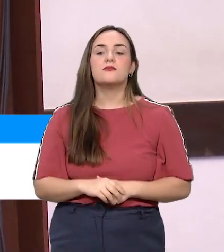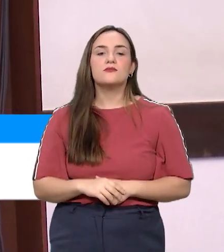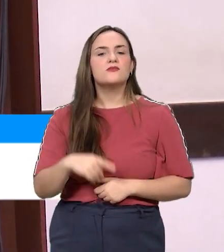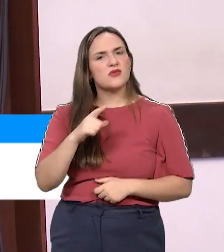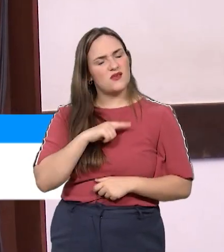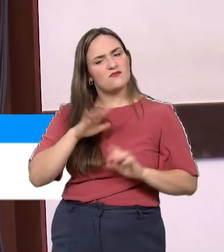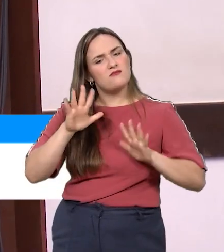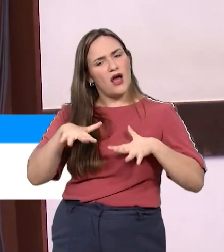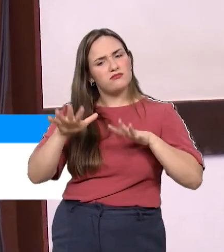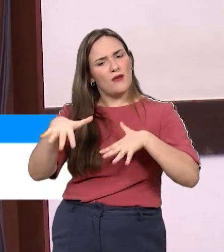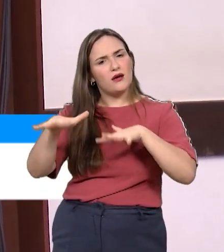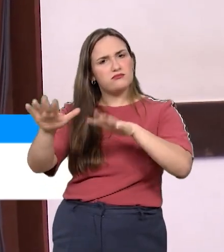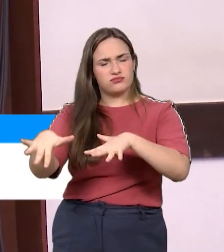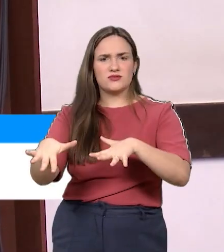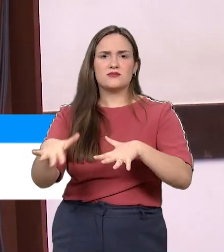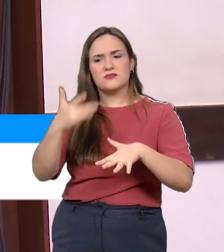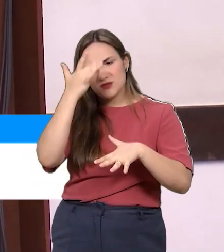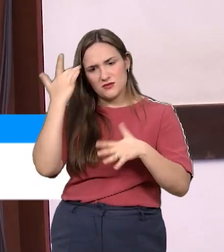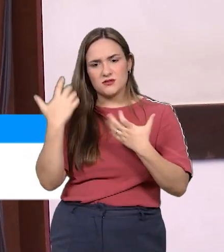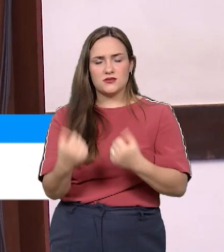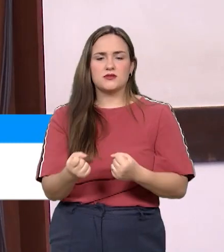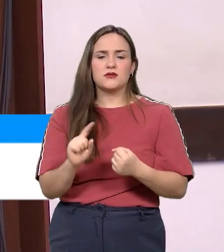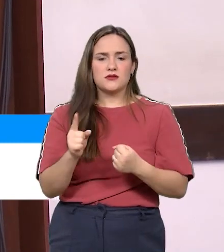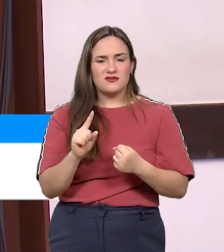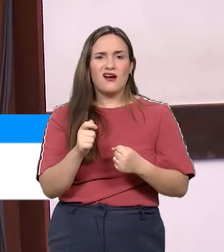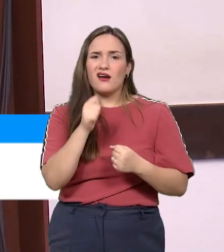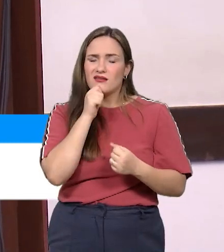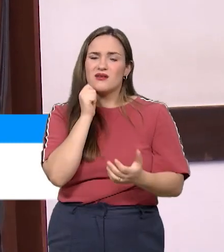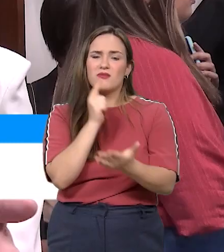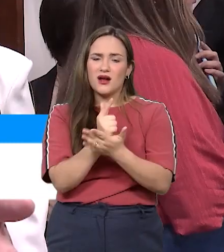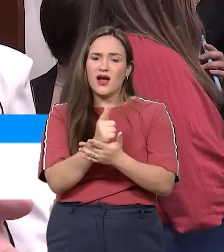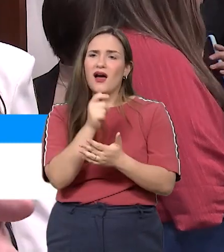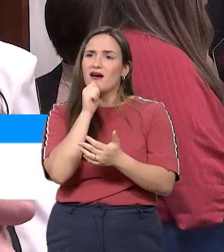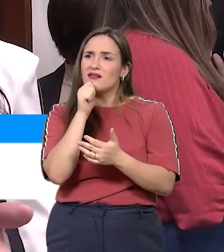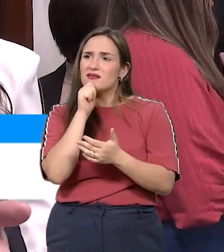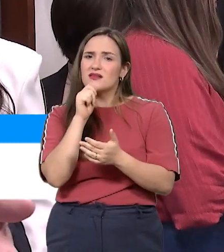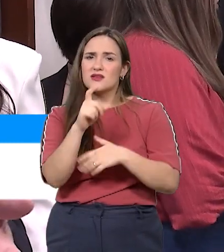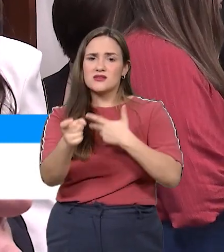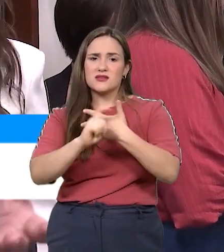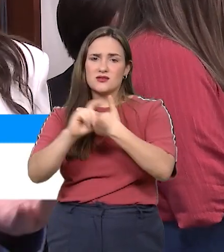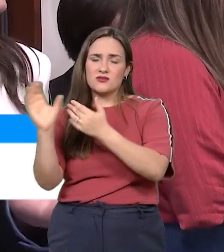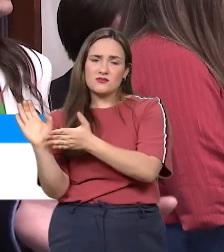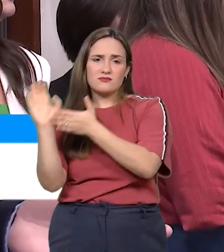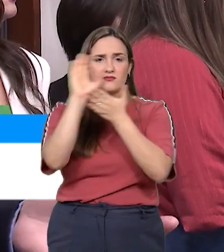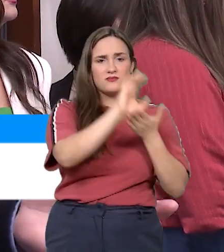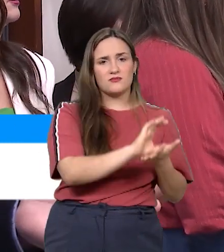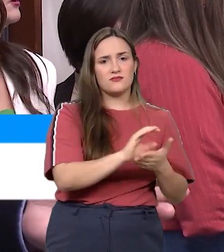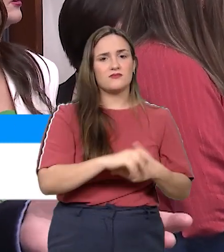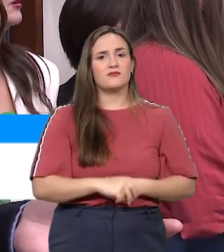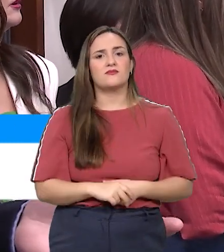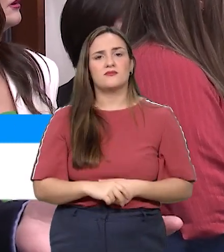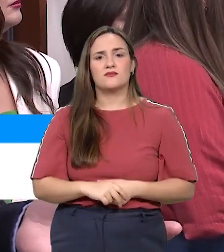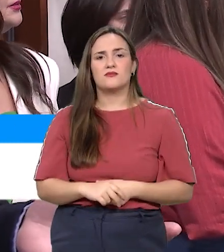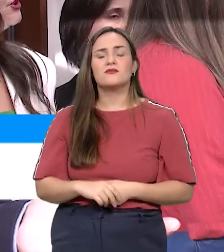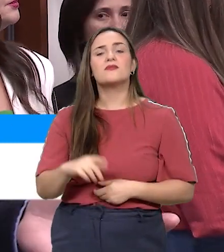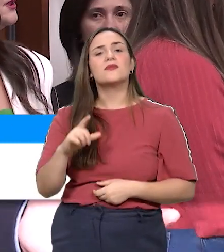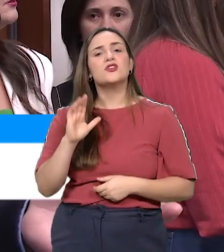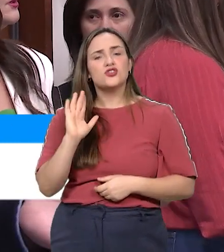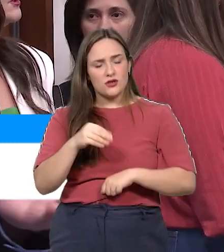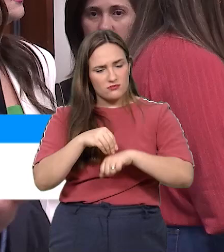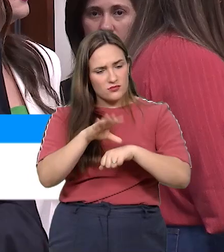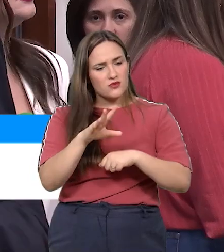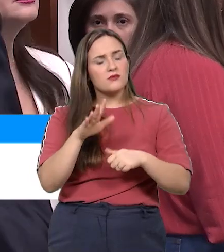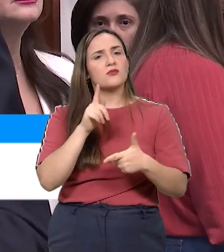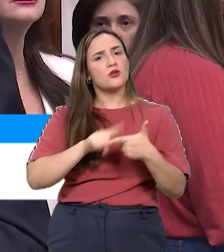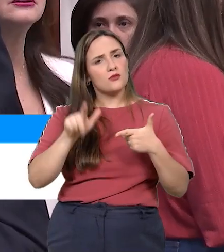protesto pela possibilidade de manter a cobrança extra aos beneficiários, mesmo com o repasse do Executivo.